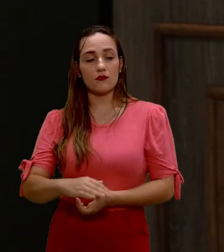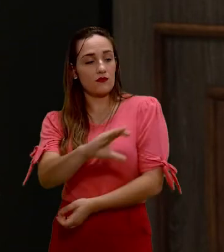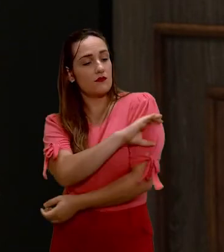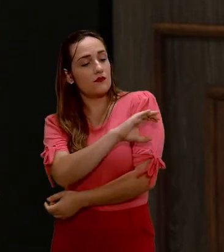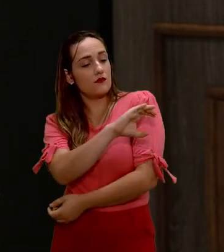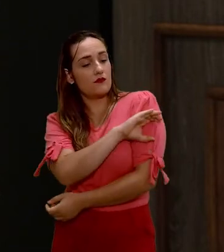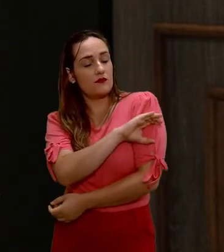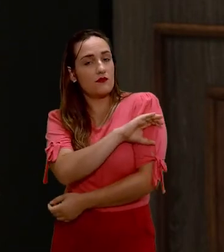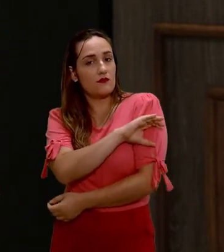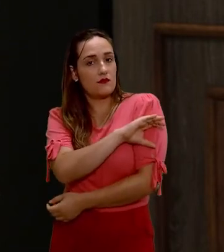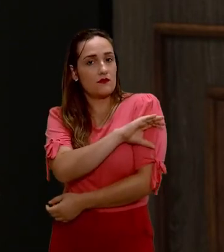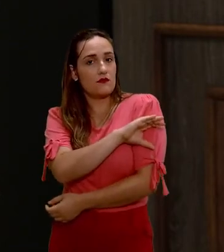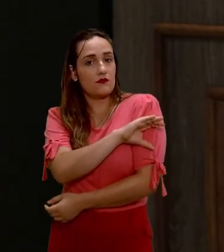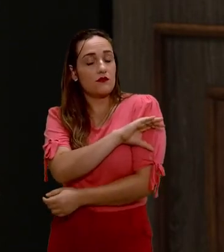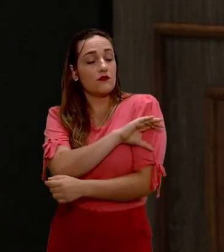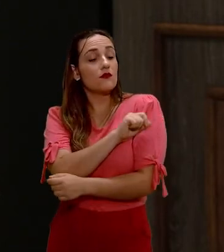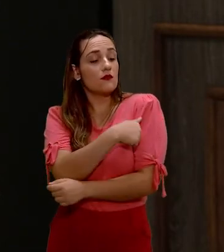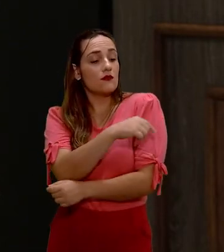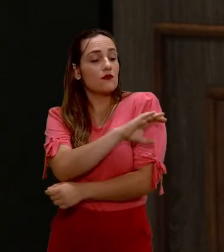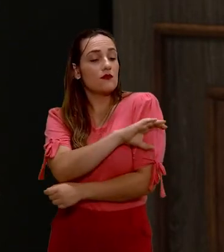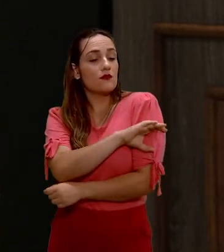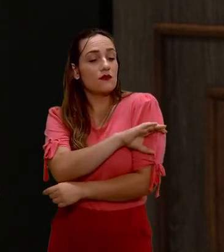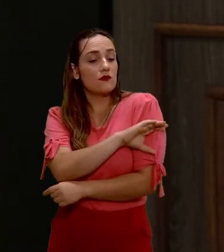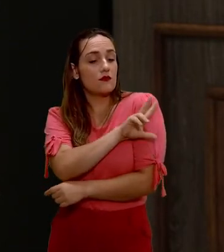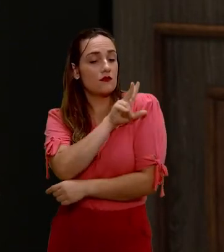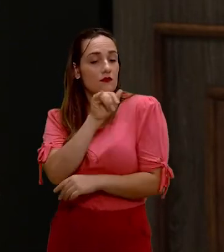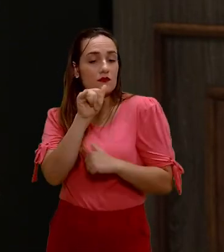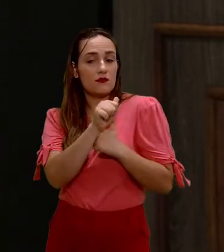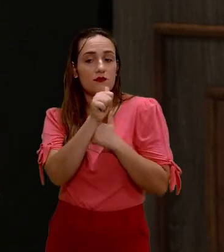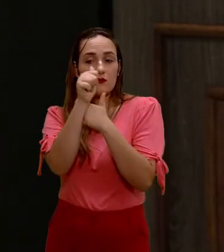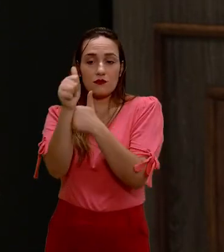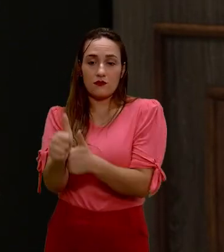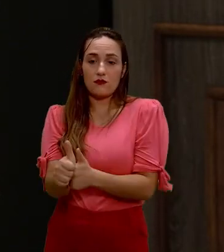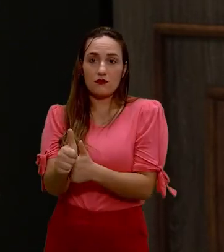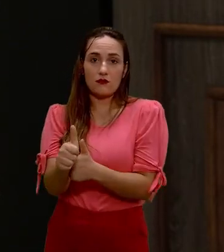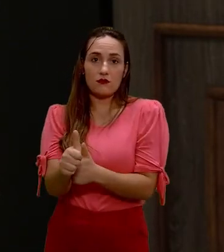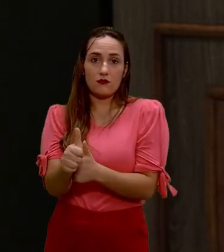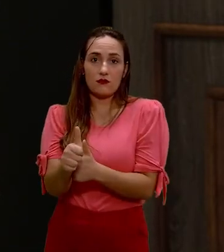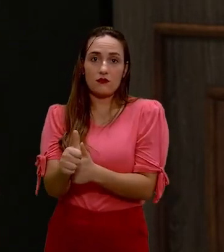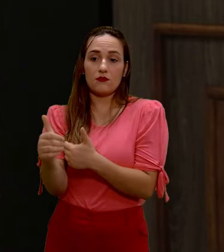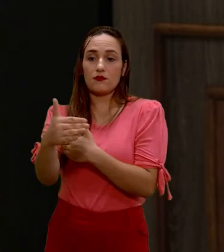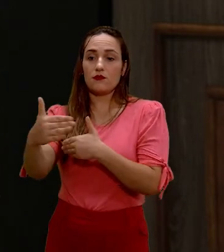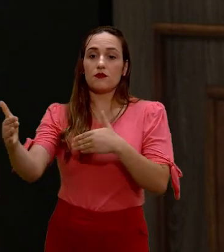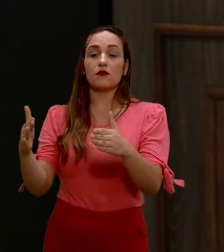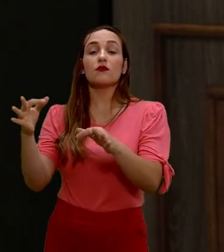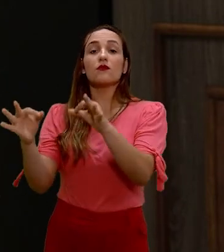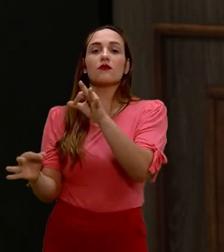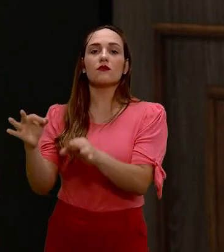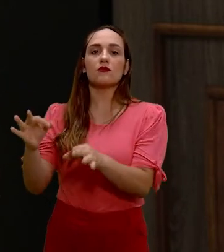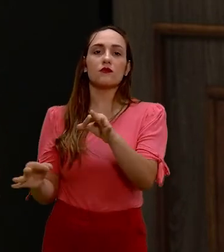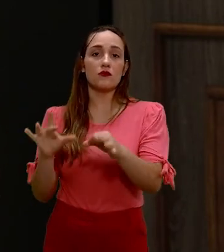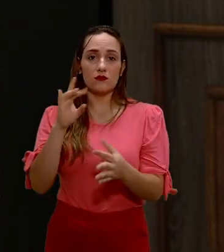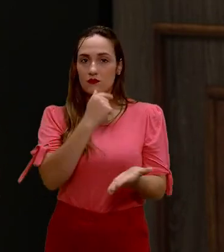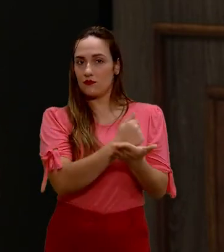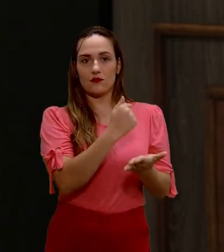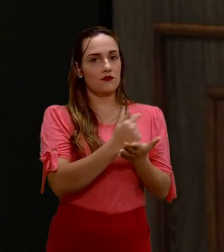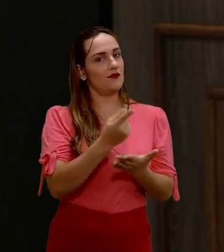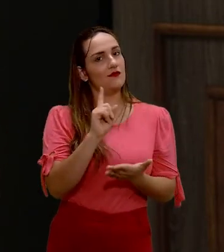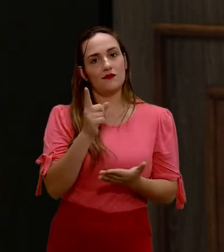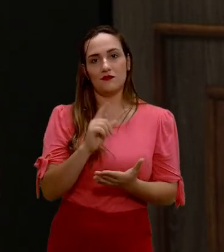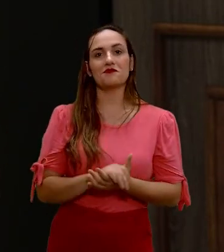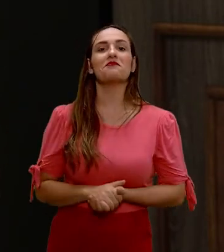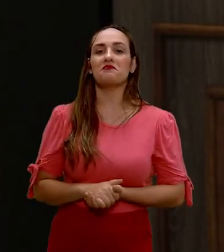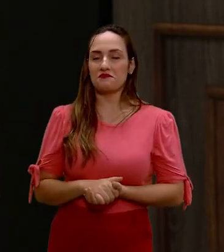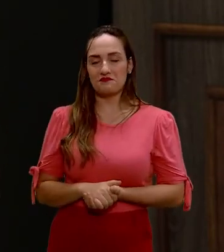de uma coordenadoria que vai auxiliar não só mais ao cartório, mas os gabinetes dos juízes também. Então,